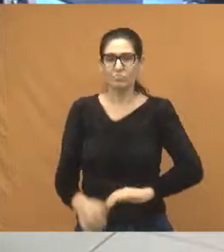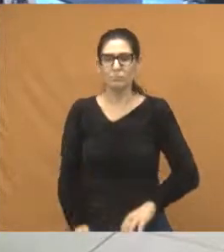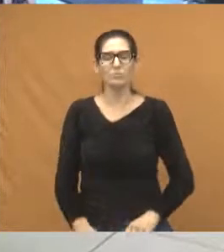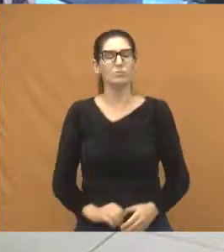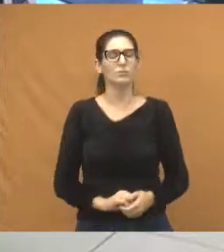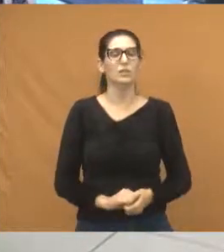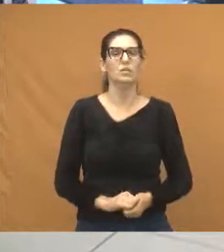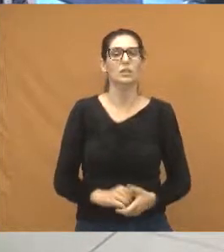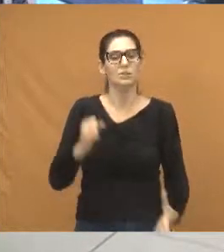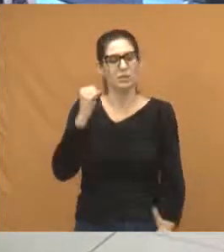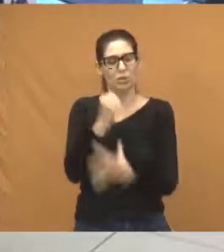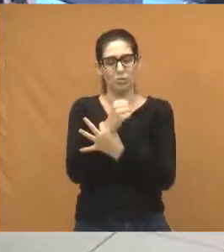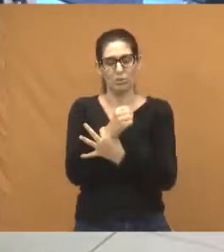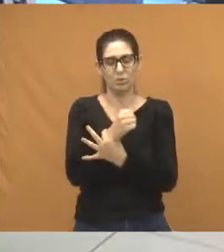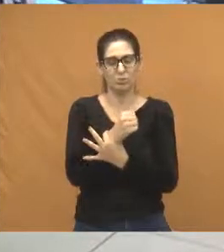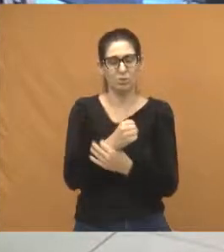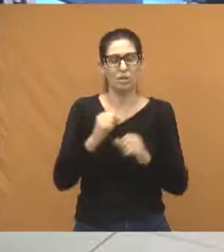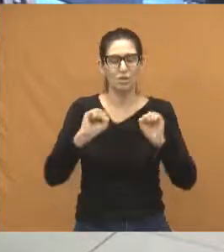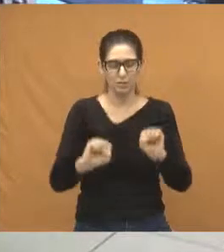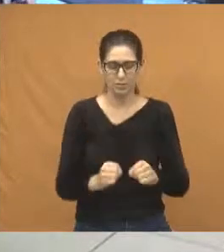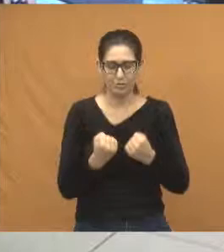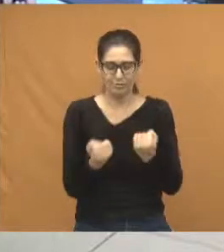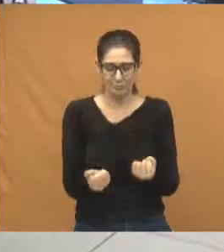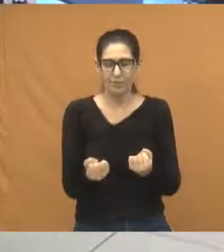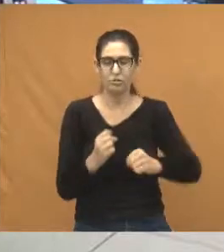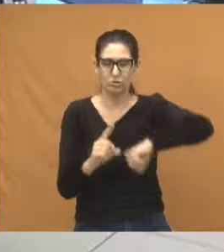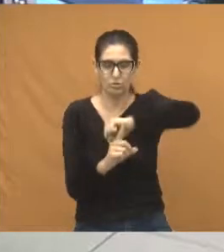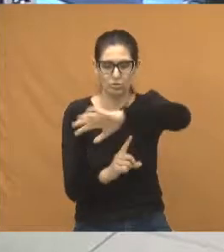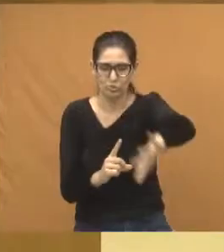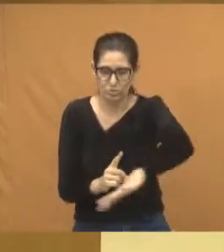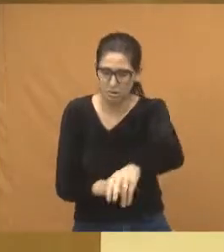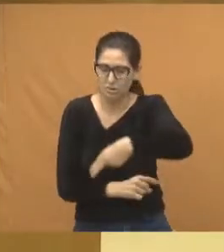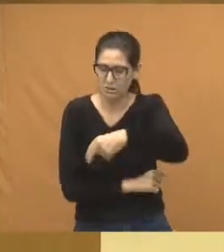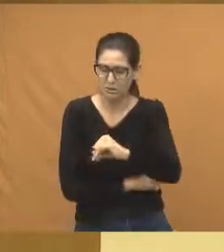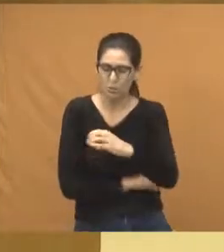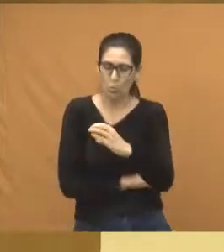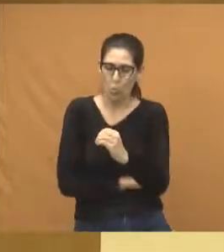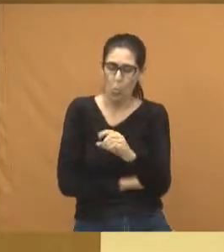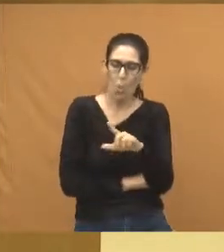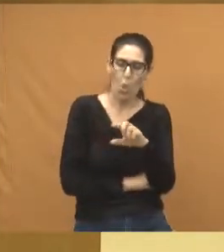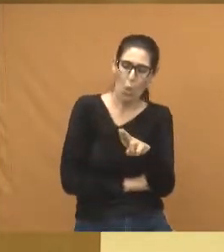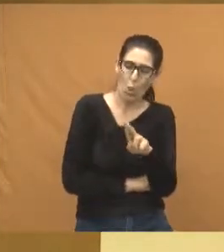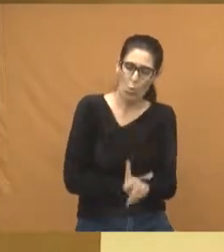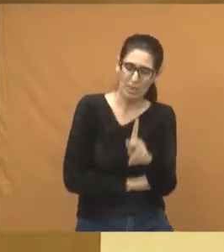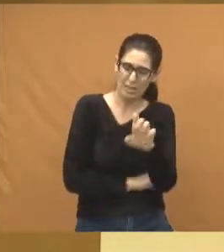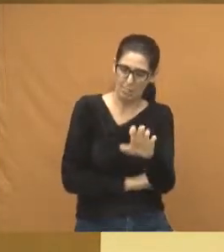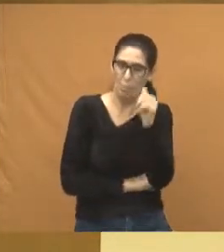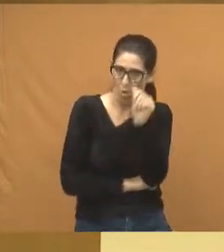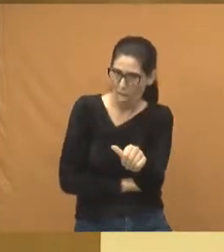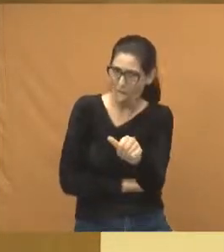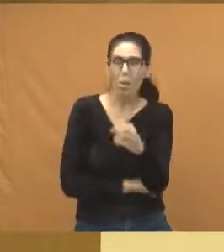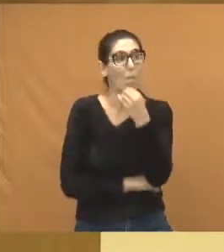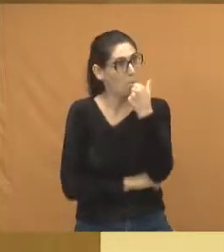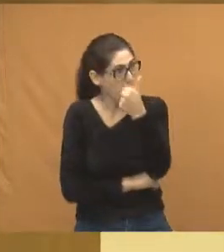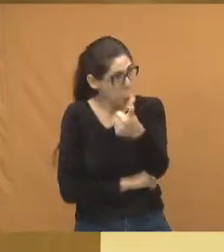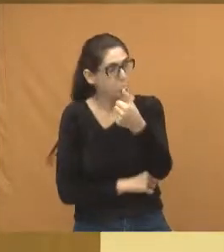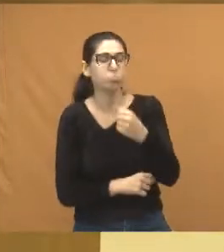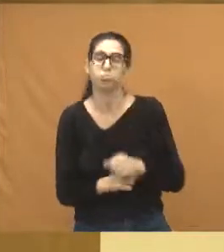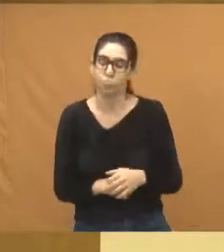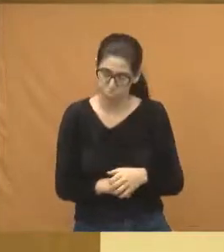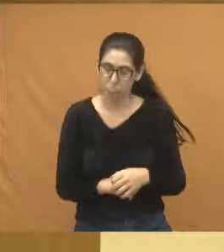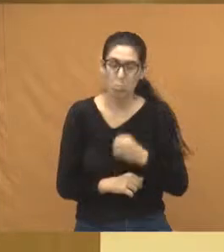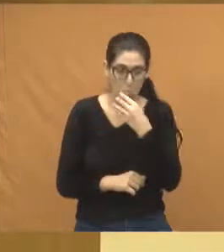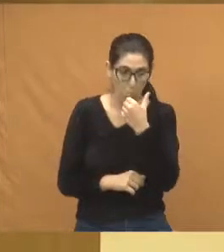da Secretaria de Segurança e Defesa do Cidadão, a Nicoluque, parabenizar ela, desejar boas-vindas e falar também